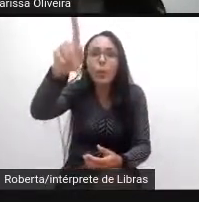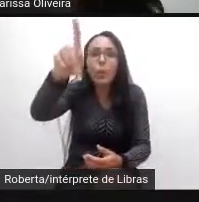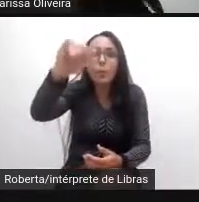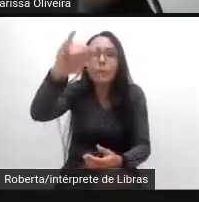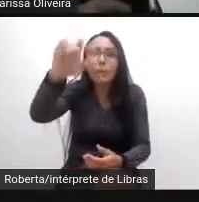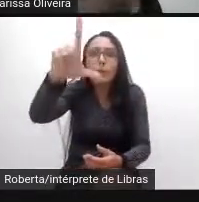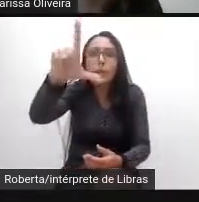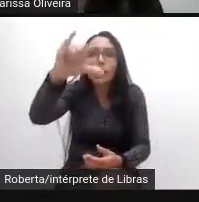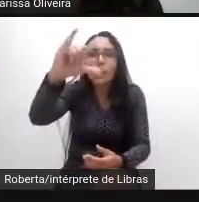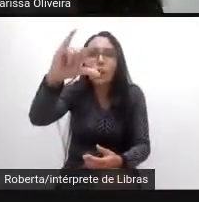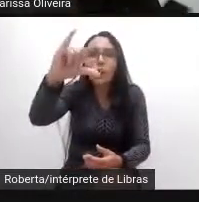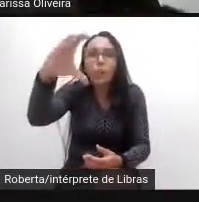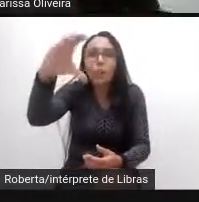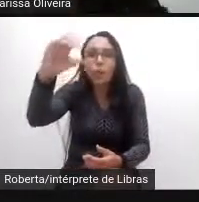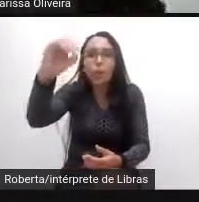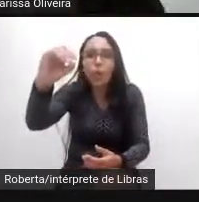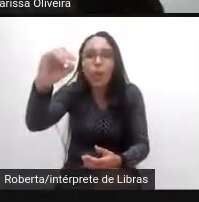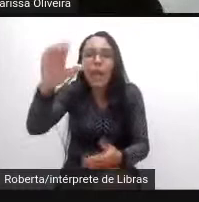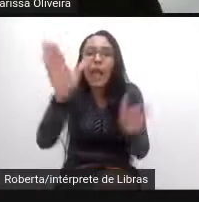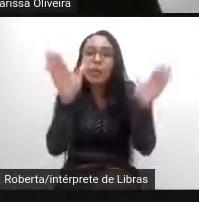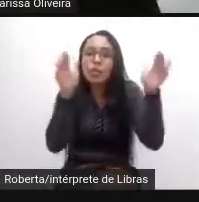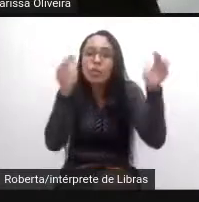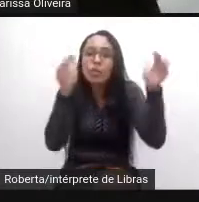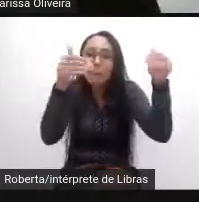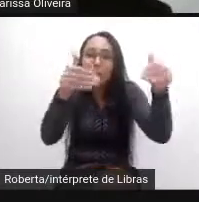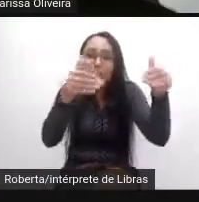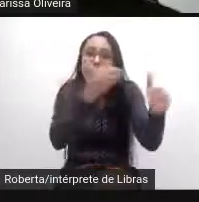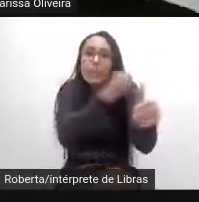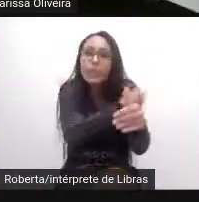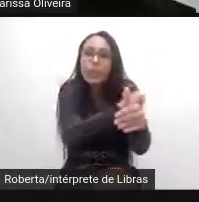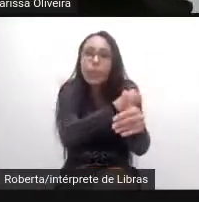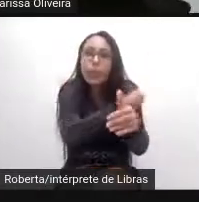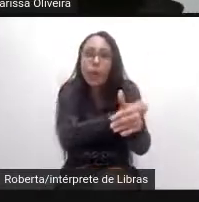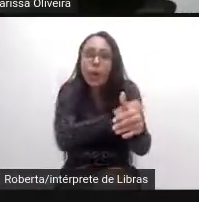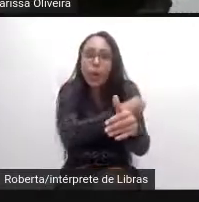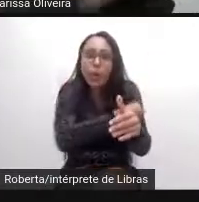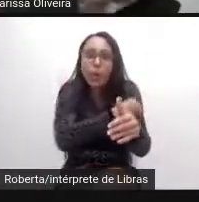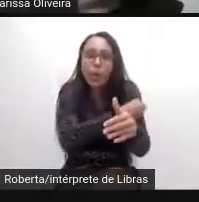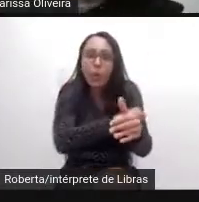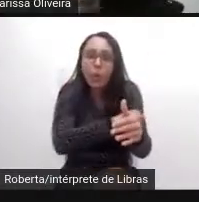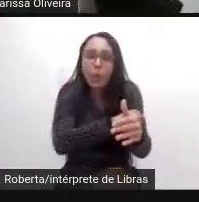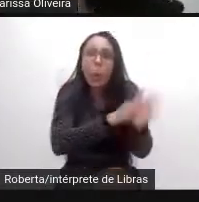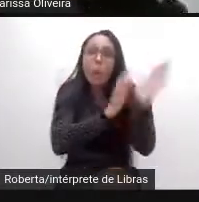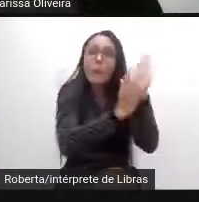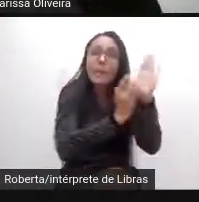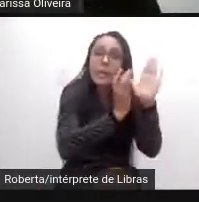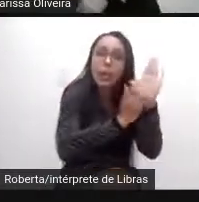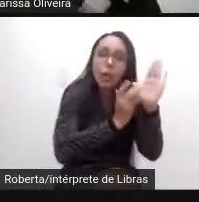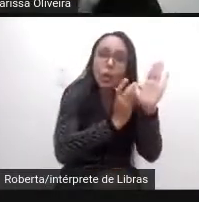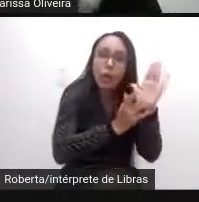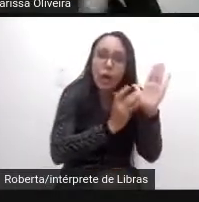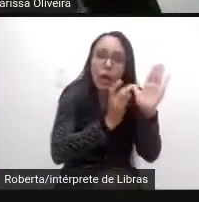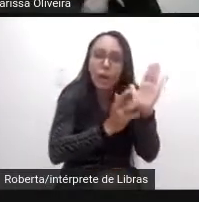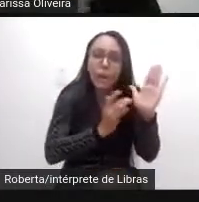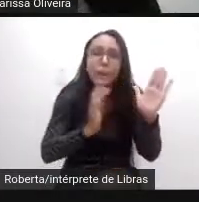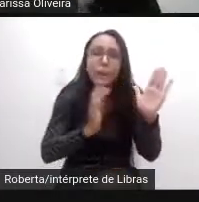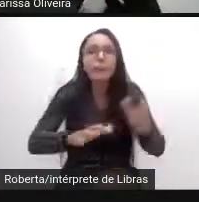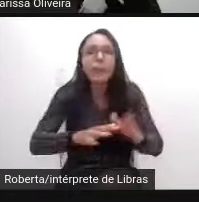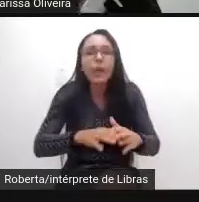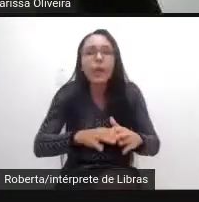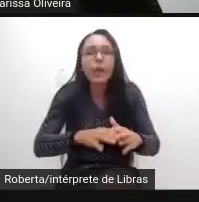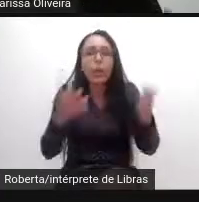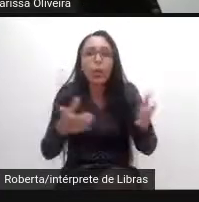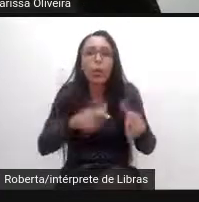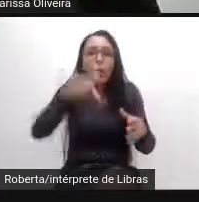específico para limpar equipamentos eletrônicos. Porque se eu pego esse meu álcool a 70 e coloco diretamente no